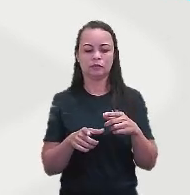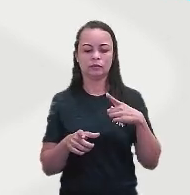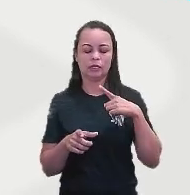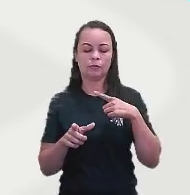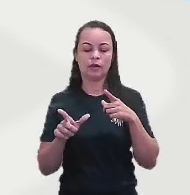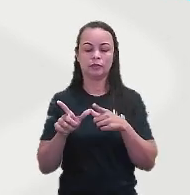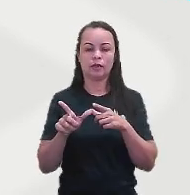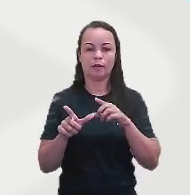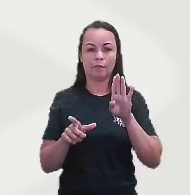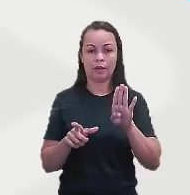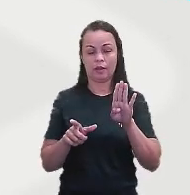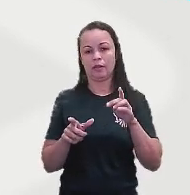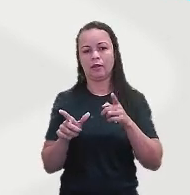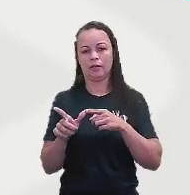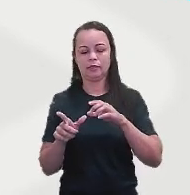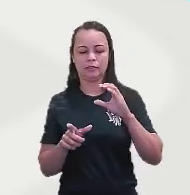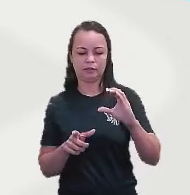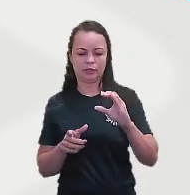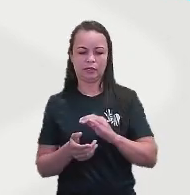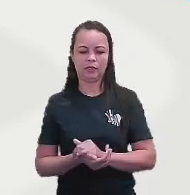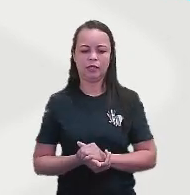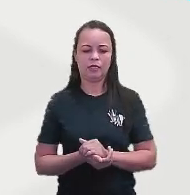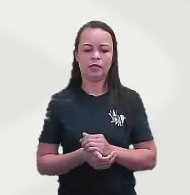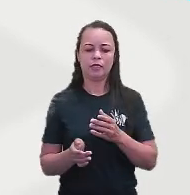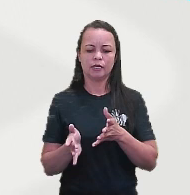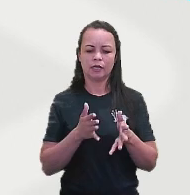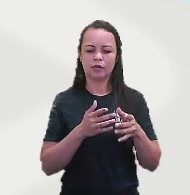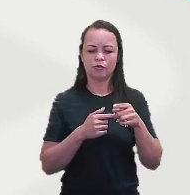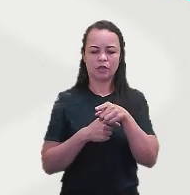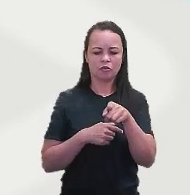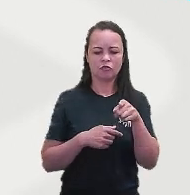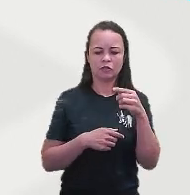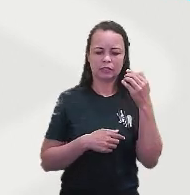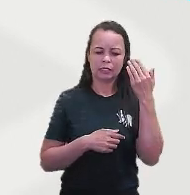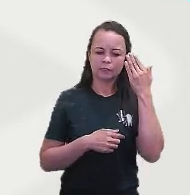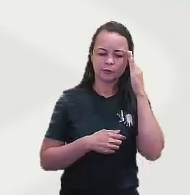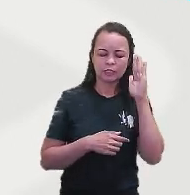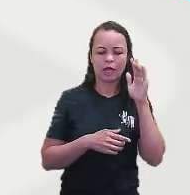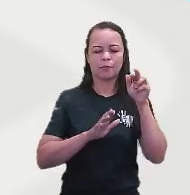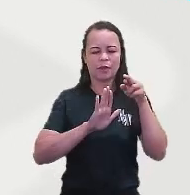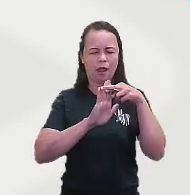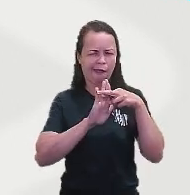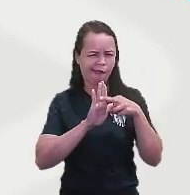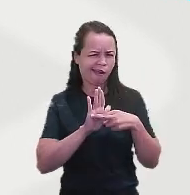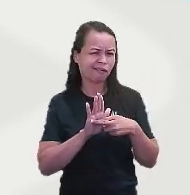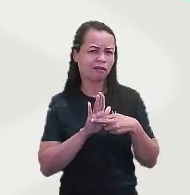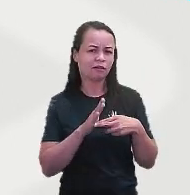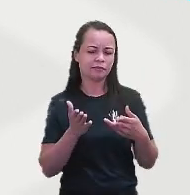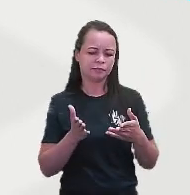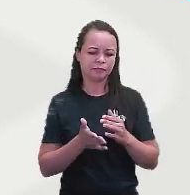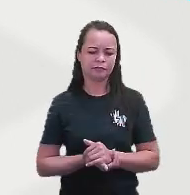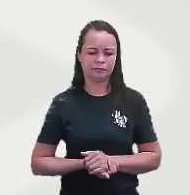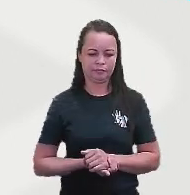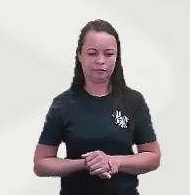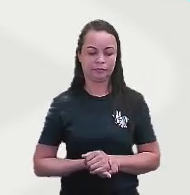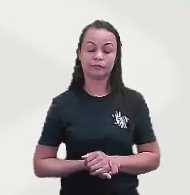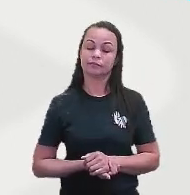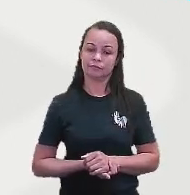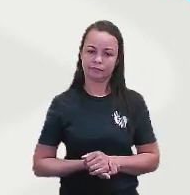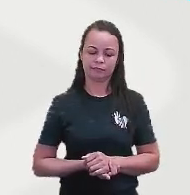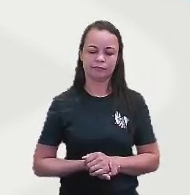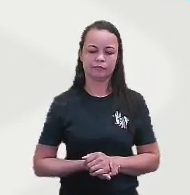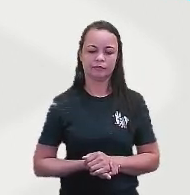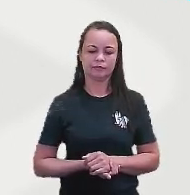Pode ser ou a B ou a C. E a gente já descarta as outras. Vamos para o meio ali. Creio que